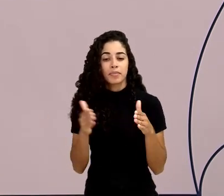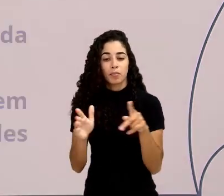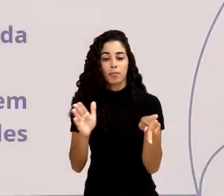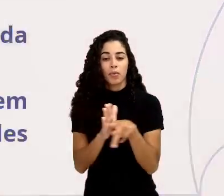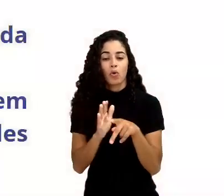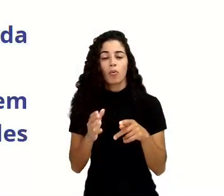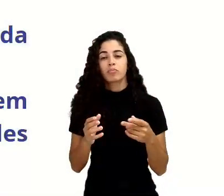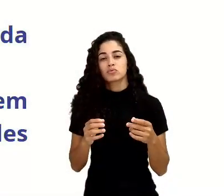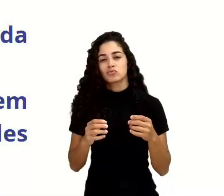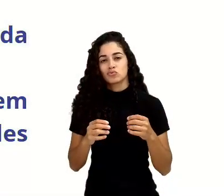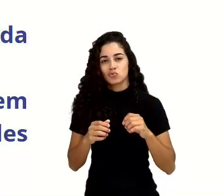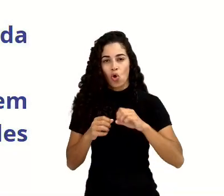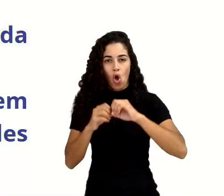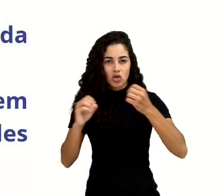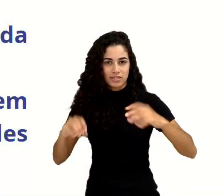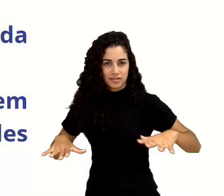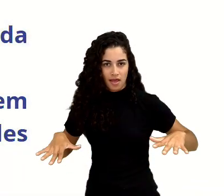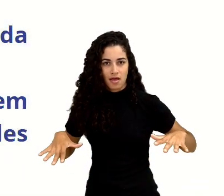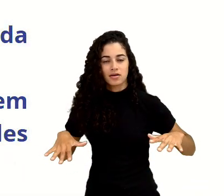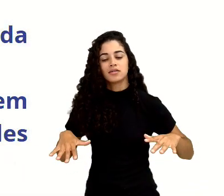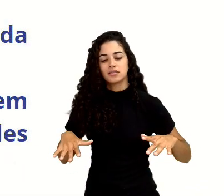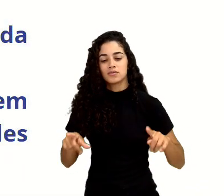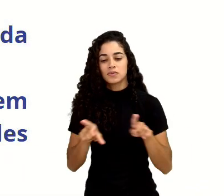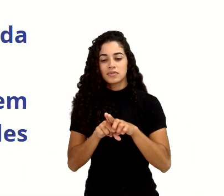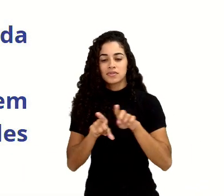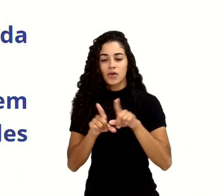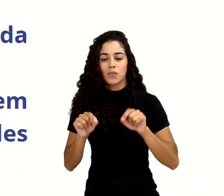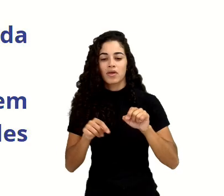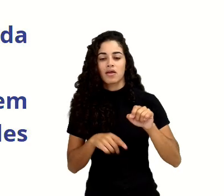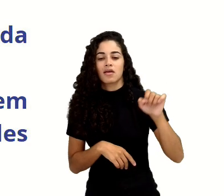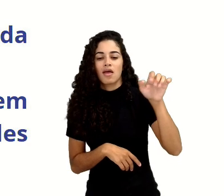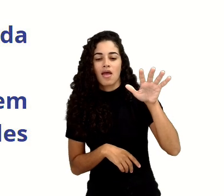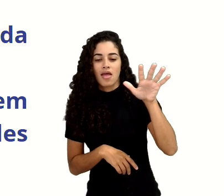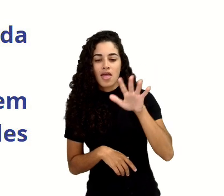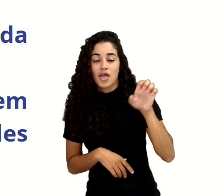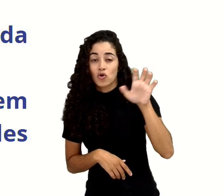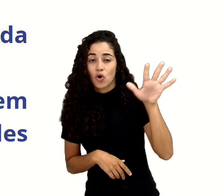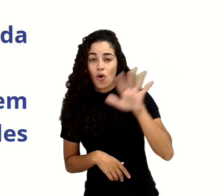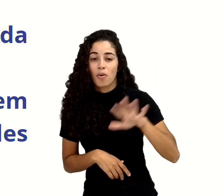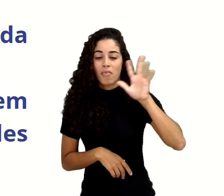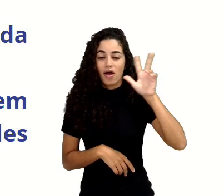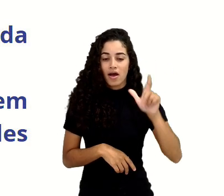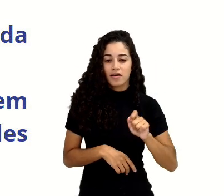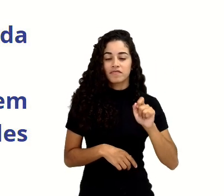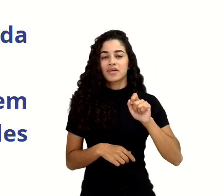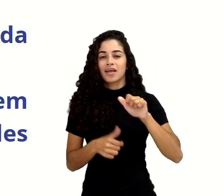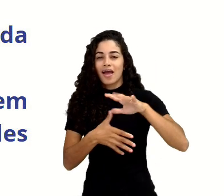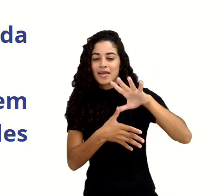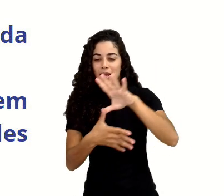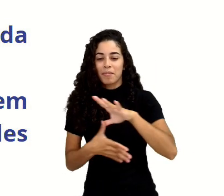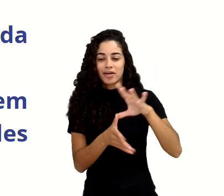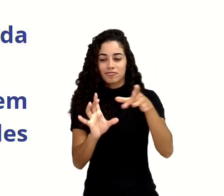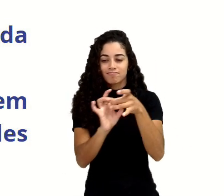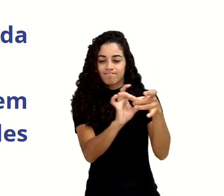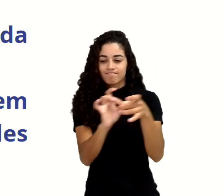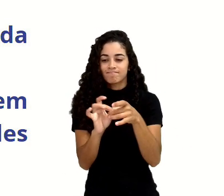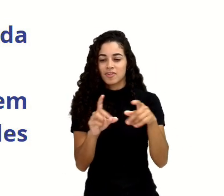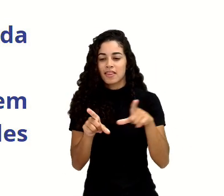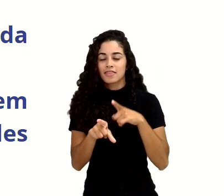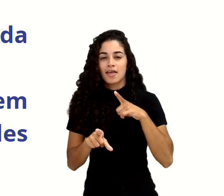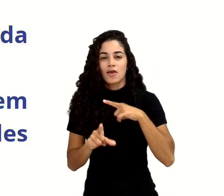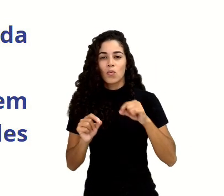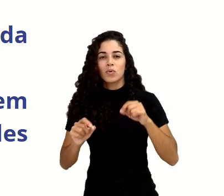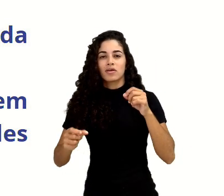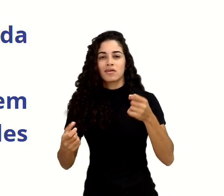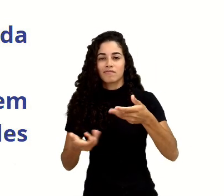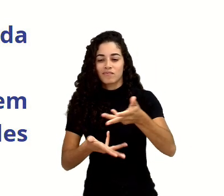Atlântico conectaram Europa, África e América, promovendo trocas comerciais, a colonização americana e o